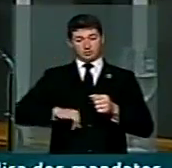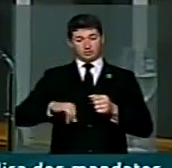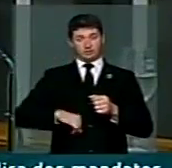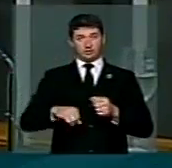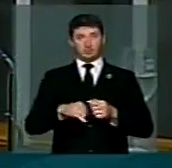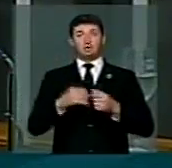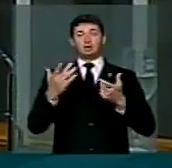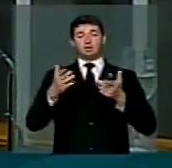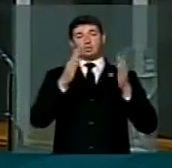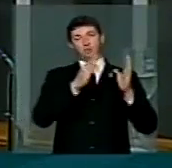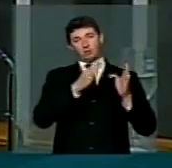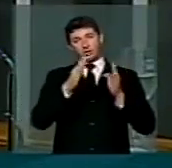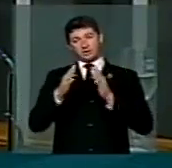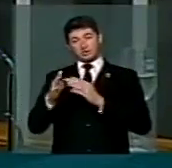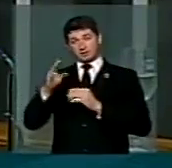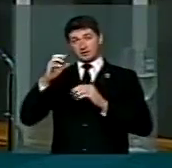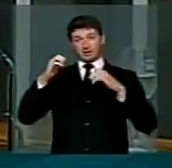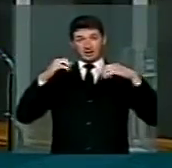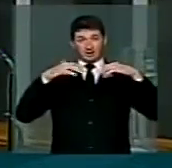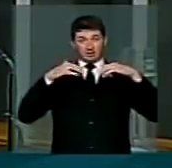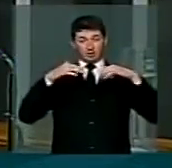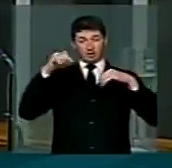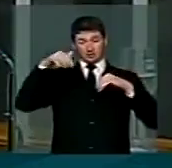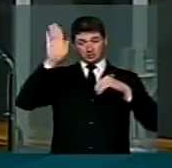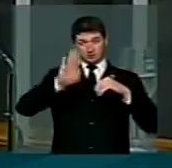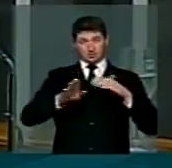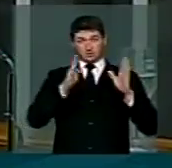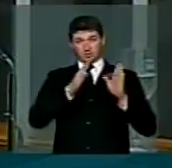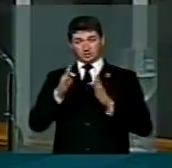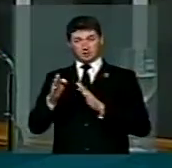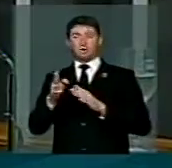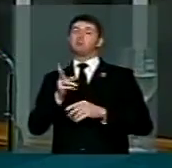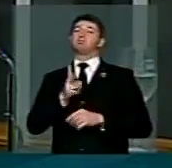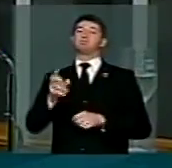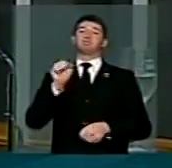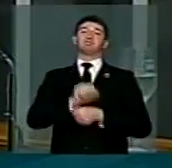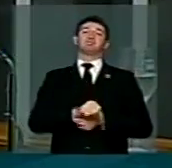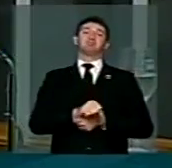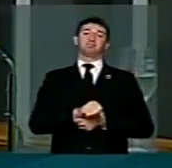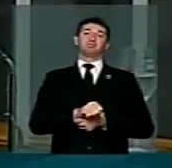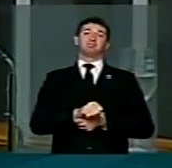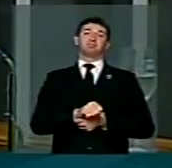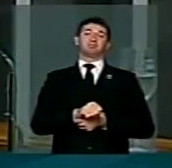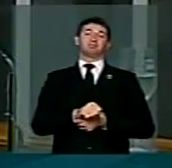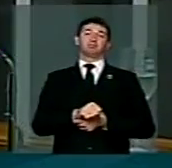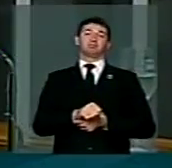o processo de redemocratização do país permanecerá inconcluso.